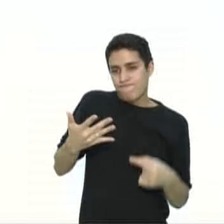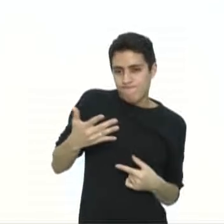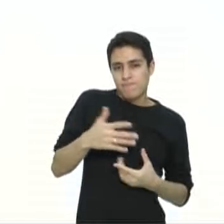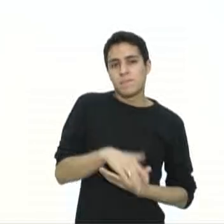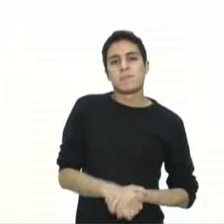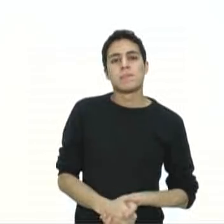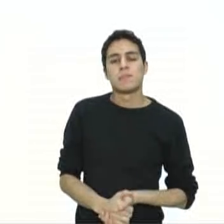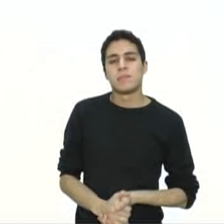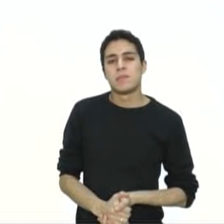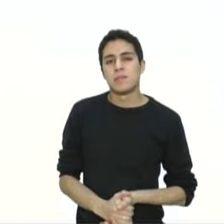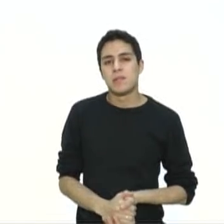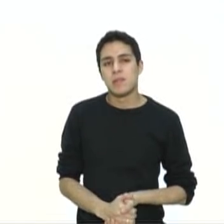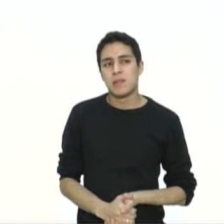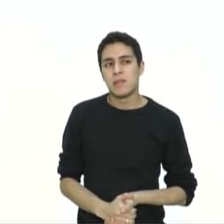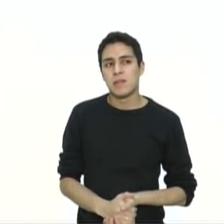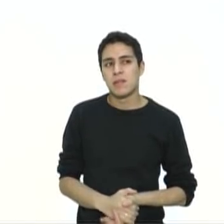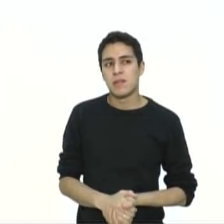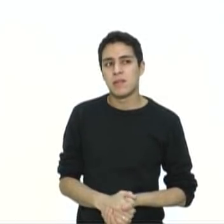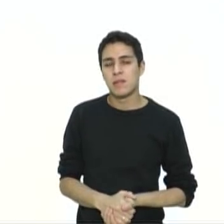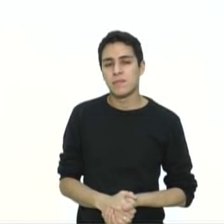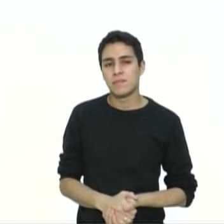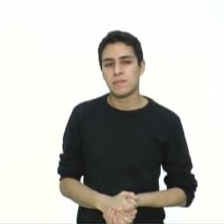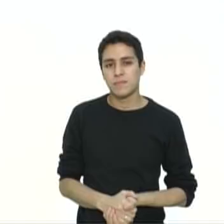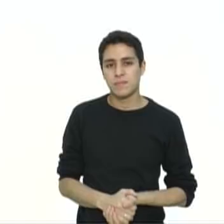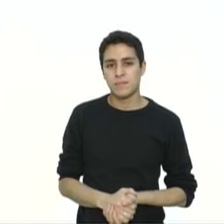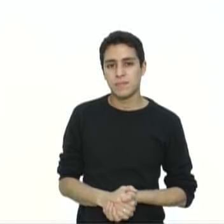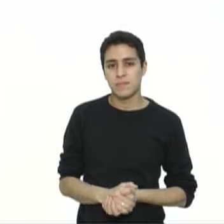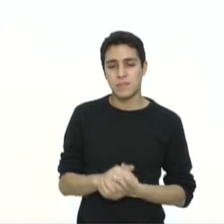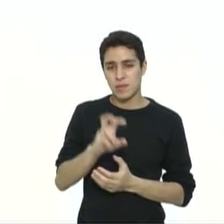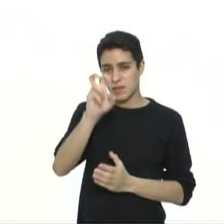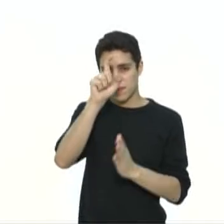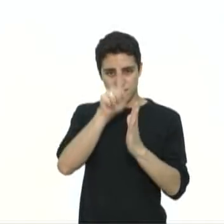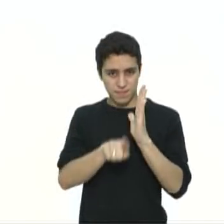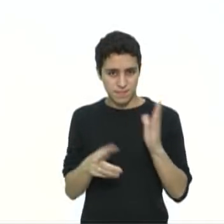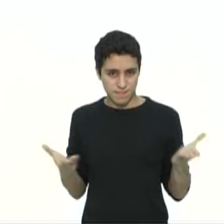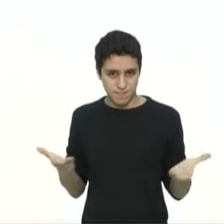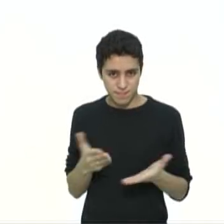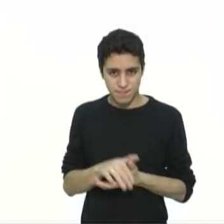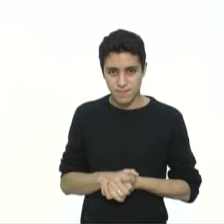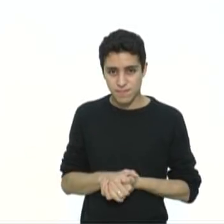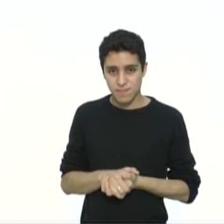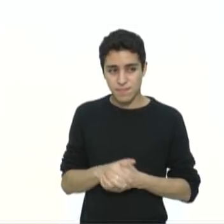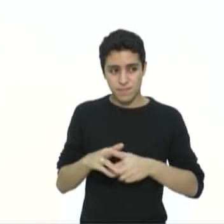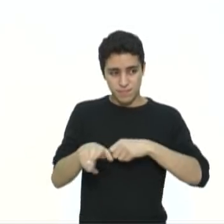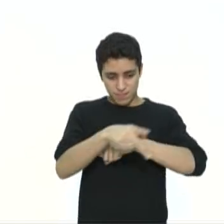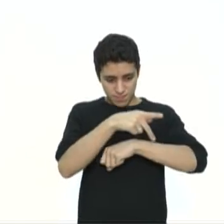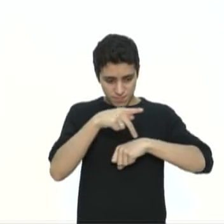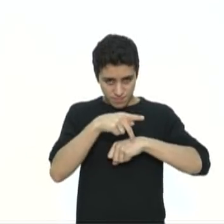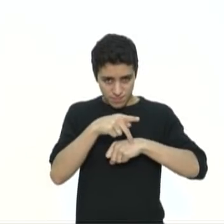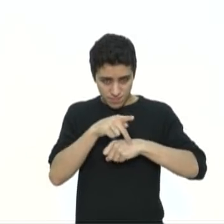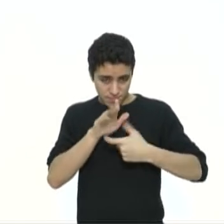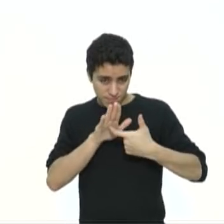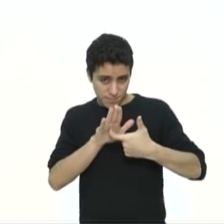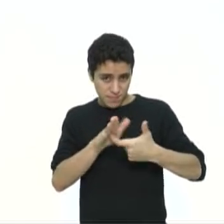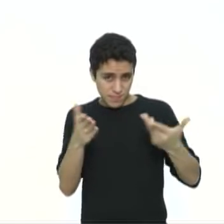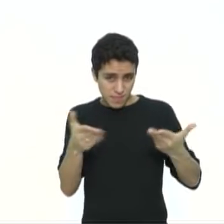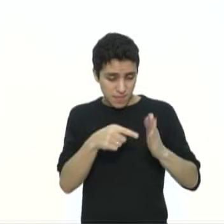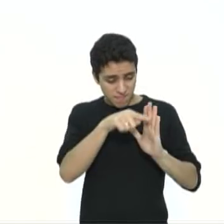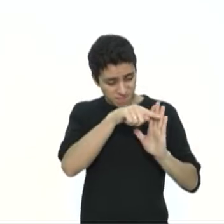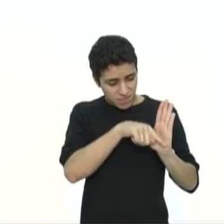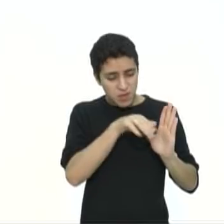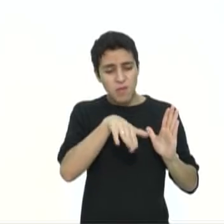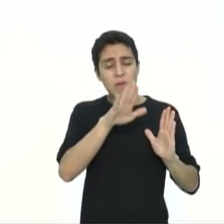entre outros produtos. Aí. Vamos lá para o nosso 5º questionário. Dentre os países apresentados abaixo, qual é o país